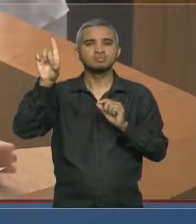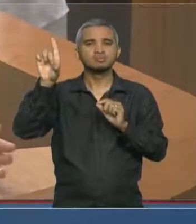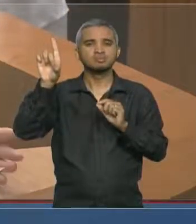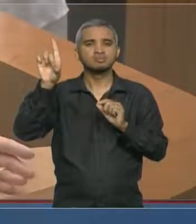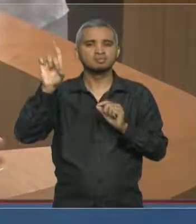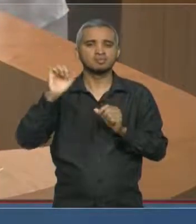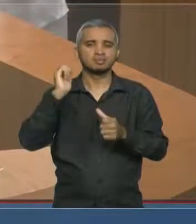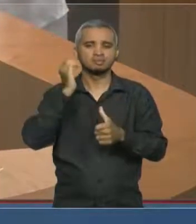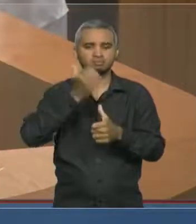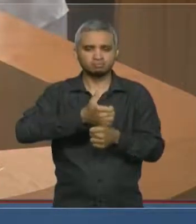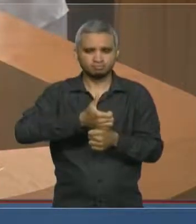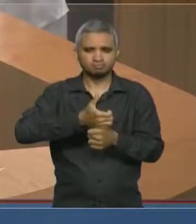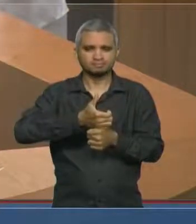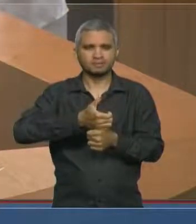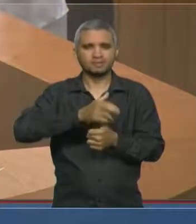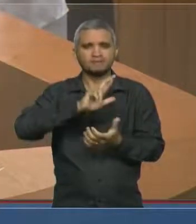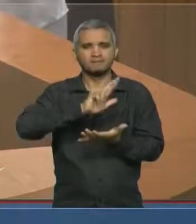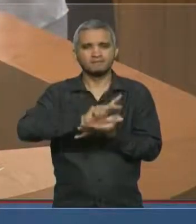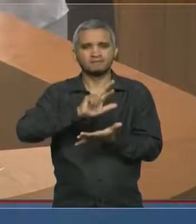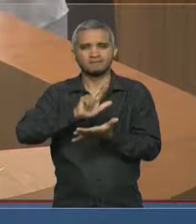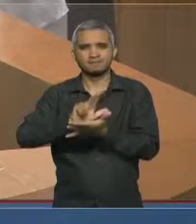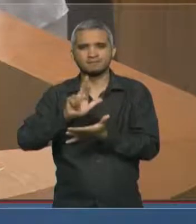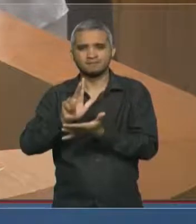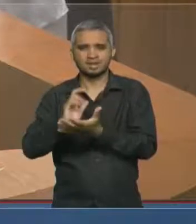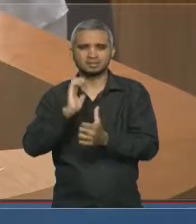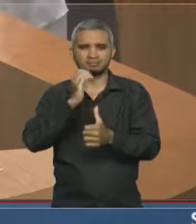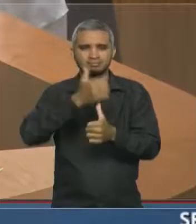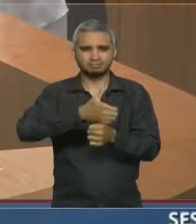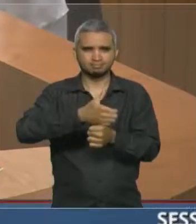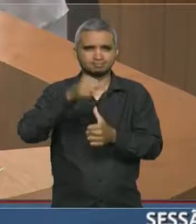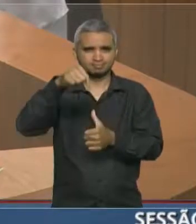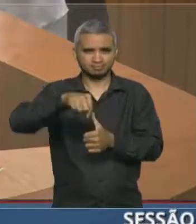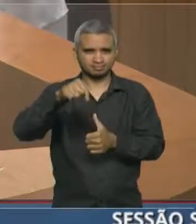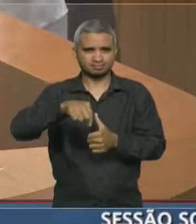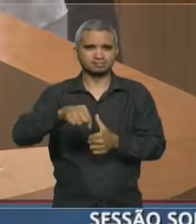assumir diversos cargos importantes na direção desta casa.